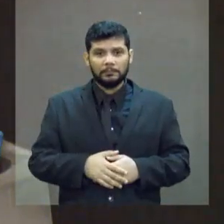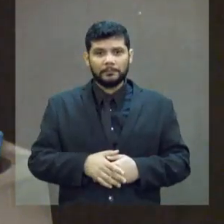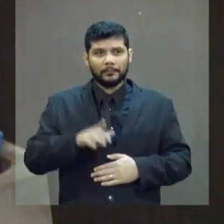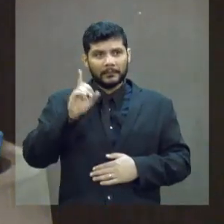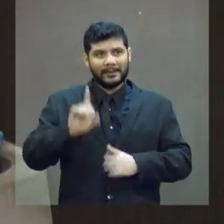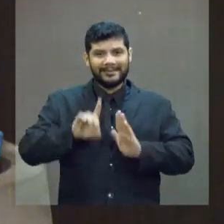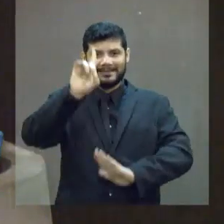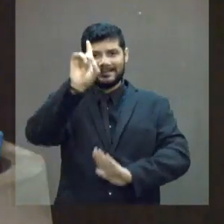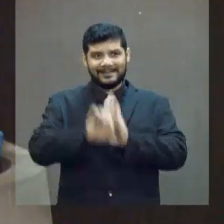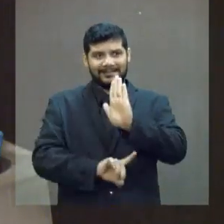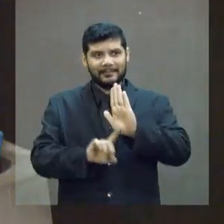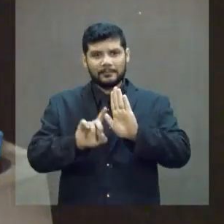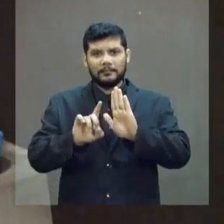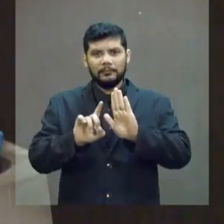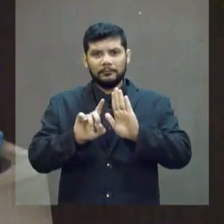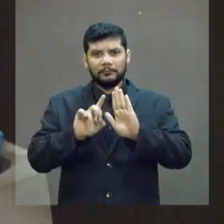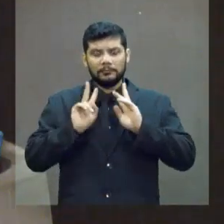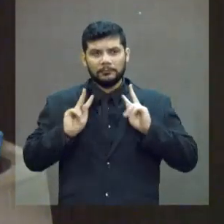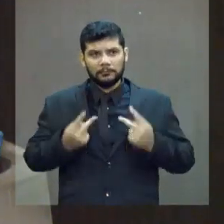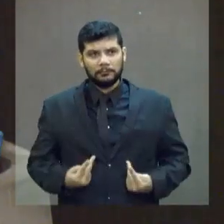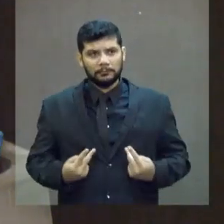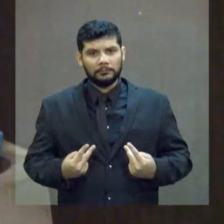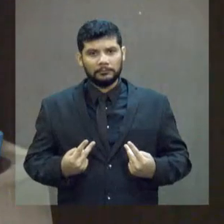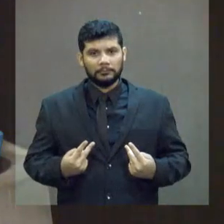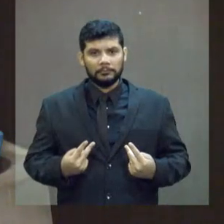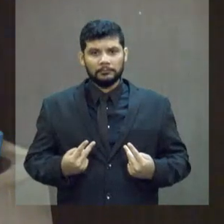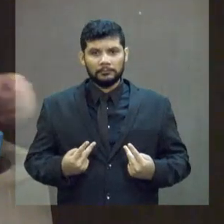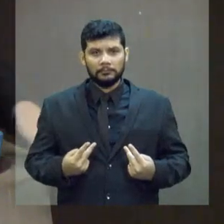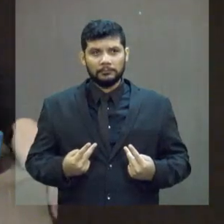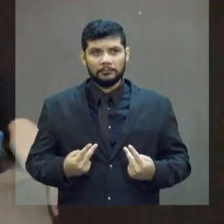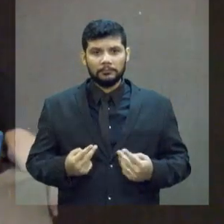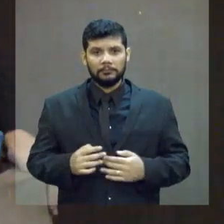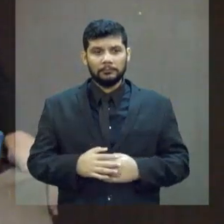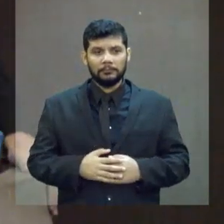dos direitos da pessoa com deficiência, dar